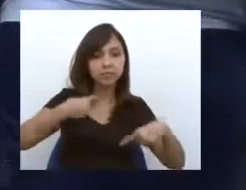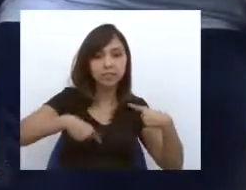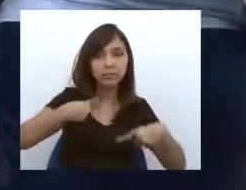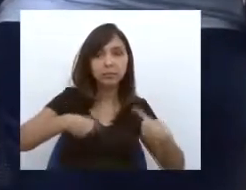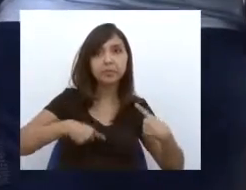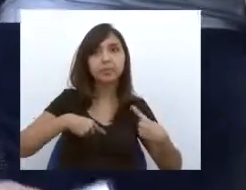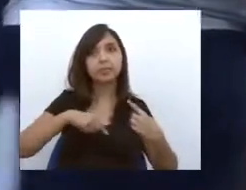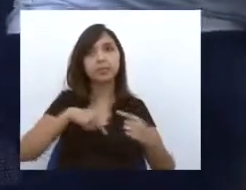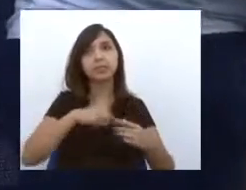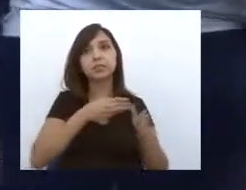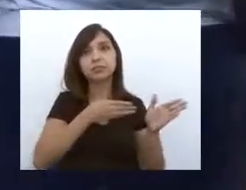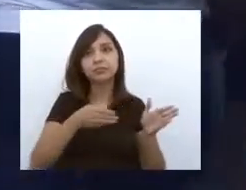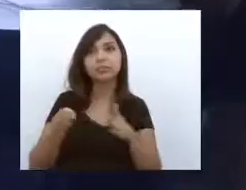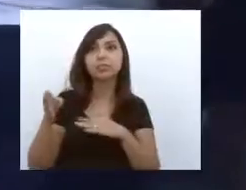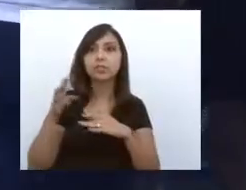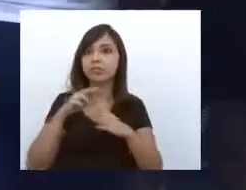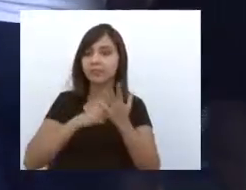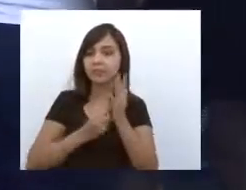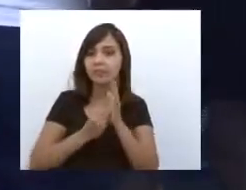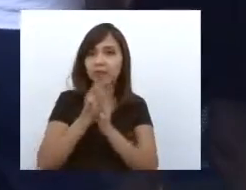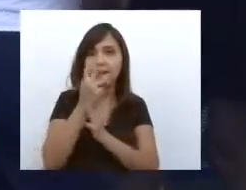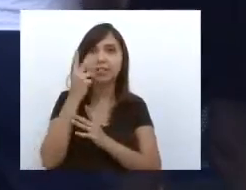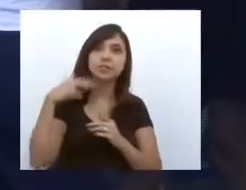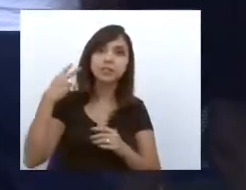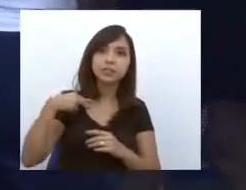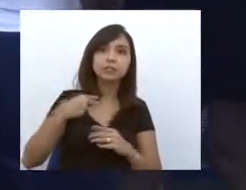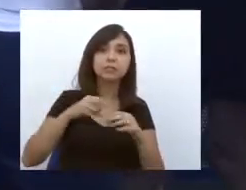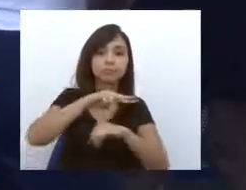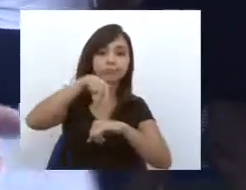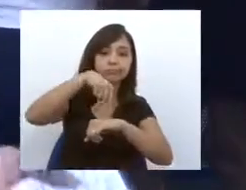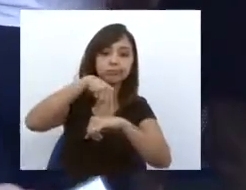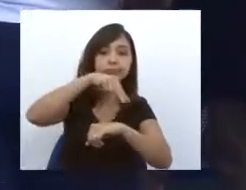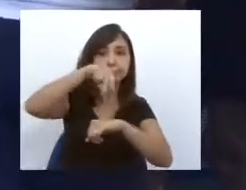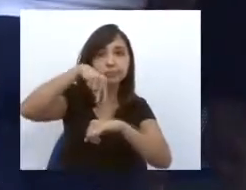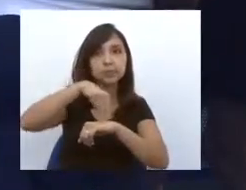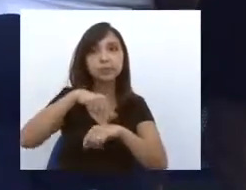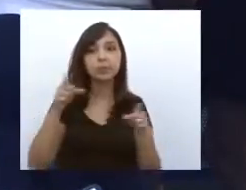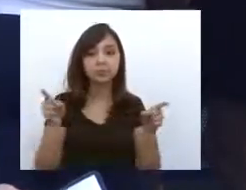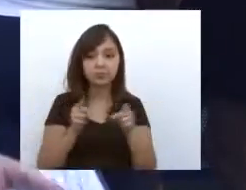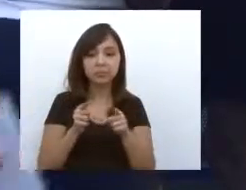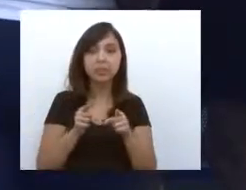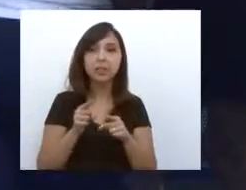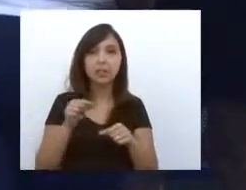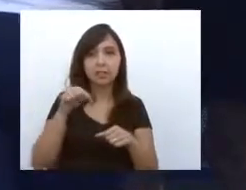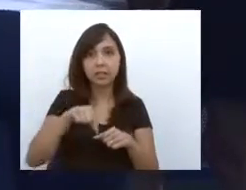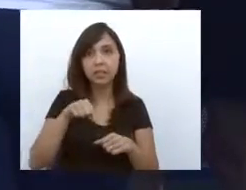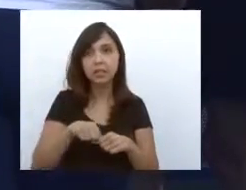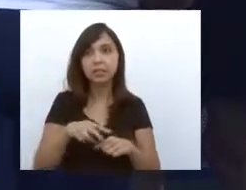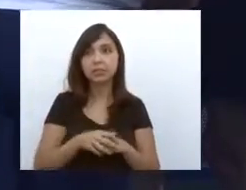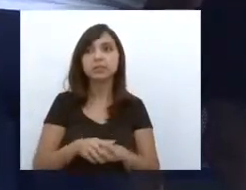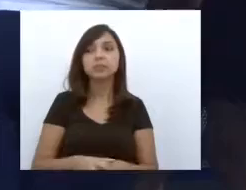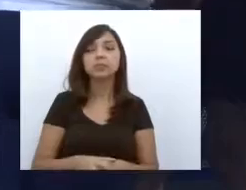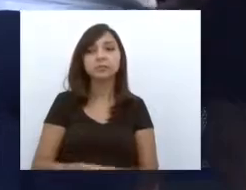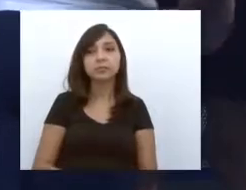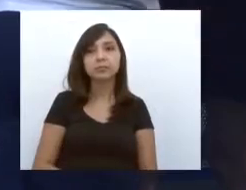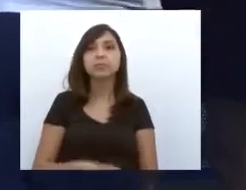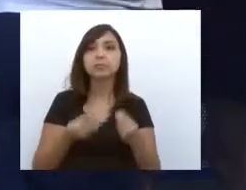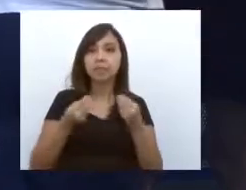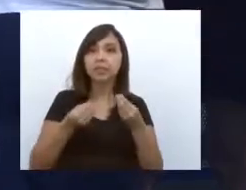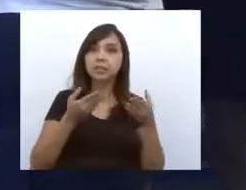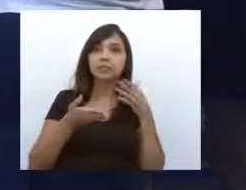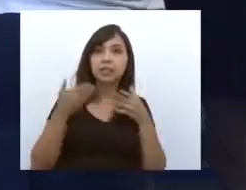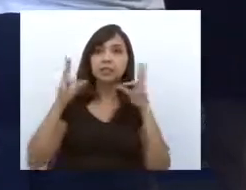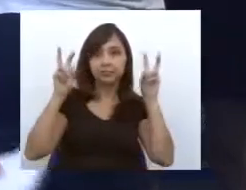durante toda a sessão. Vários vereadores subiram à tribuna, principalmente no pequeno expediente, em parte do grande expediente, para tratar